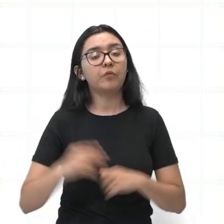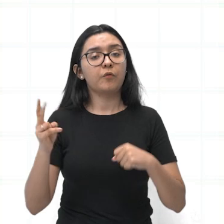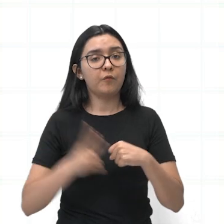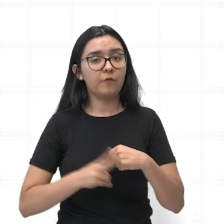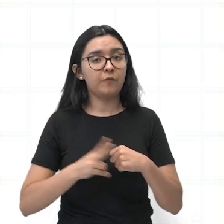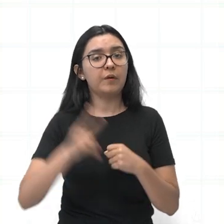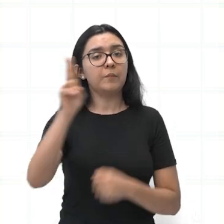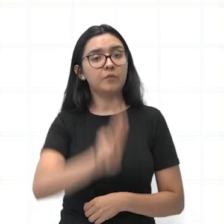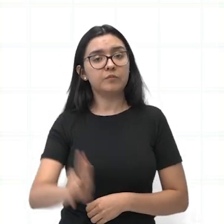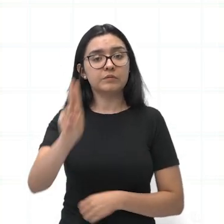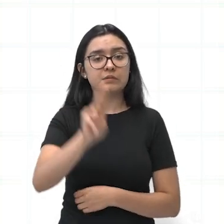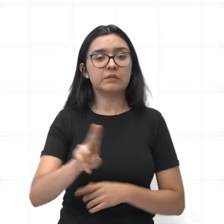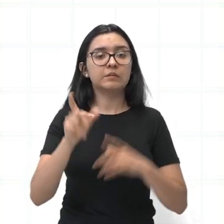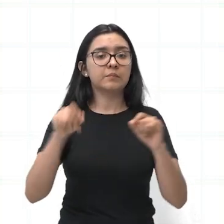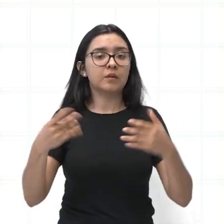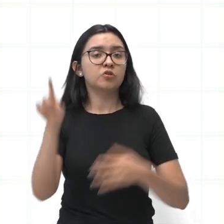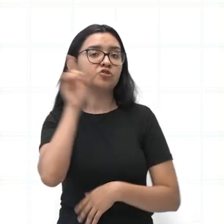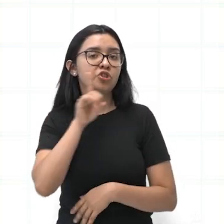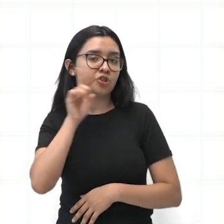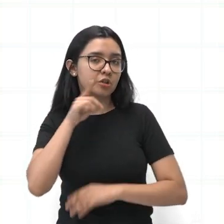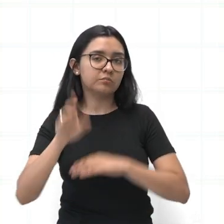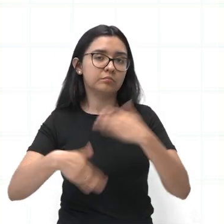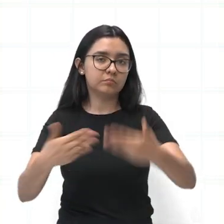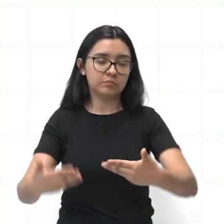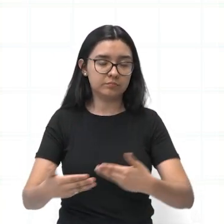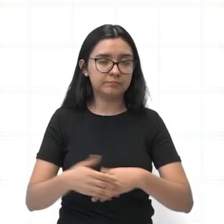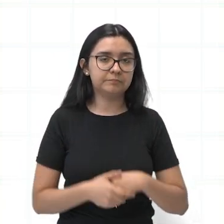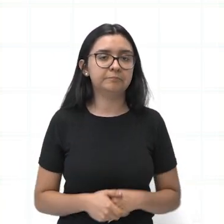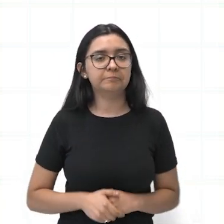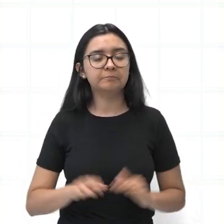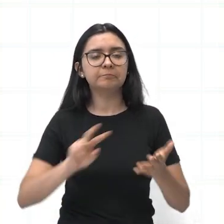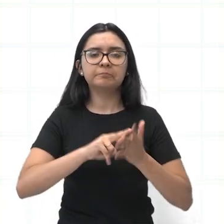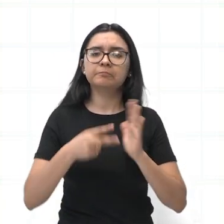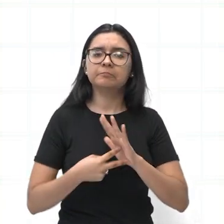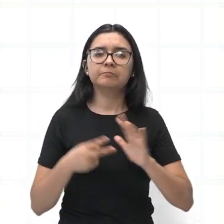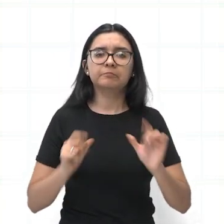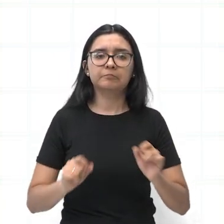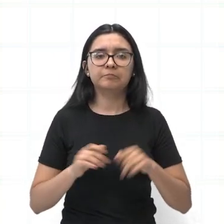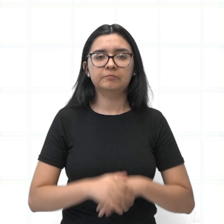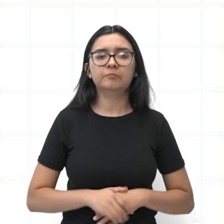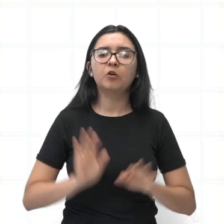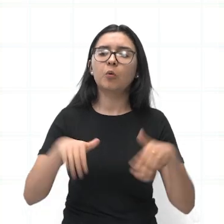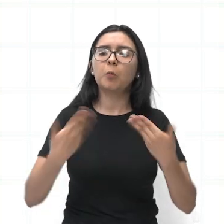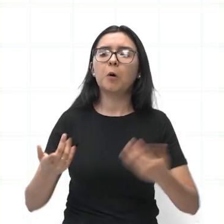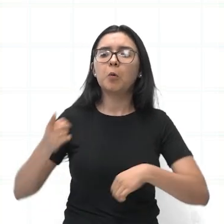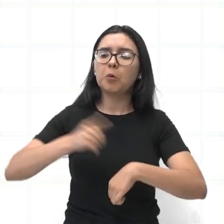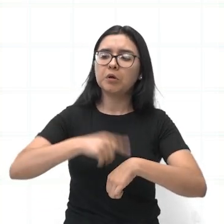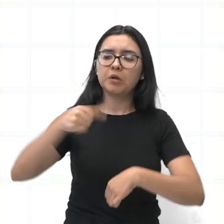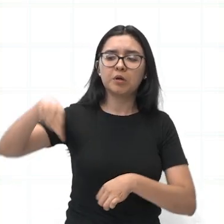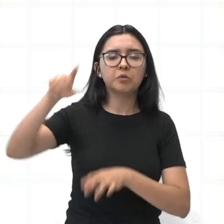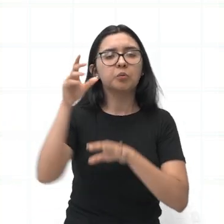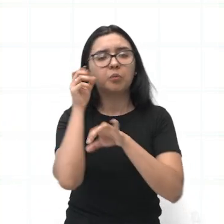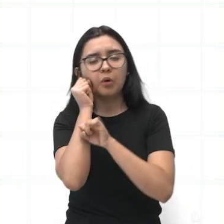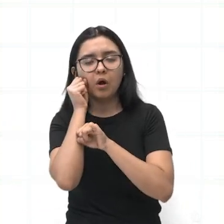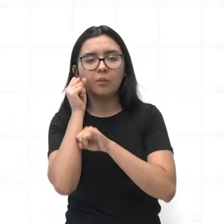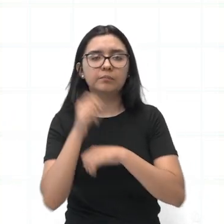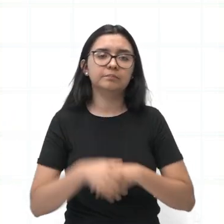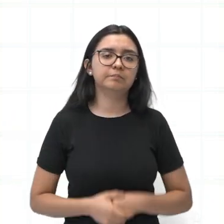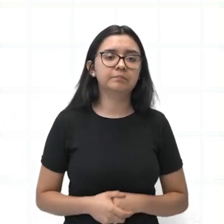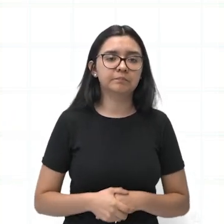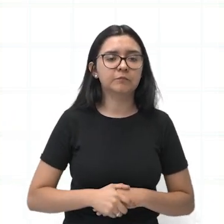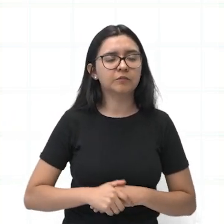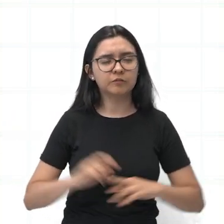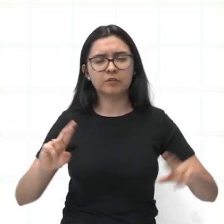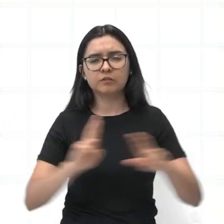bastante usado para rotina, muito mesmo. Que quer dizer, que horas eles dormem ou que horas vão para a cama, tudo